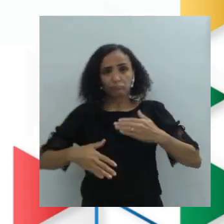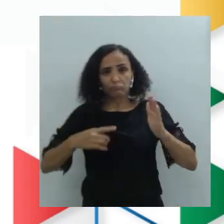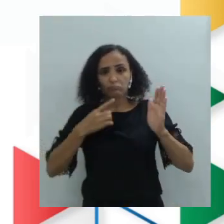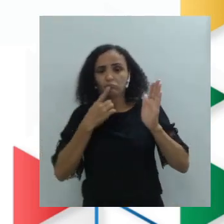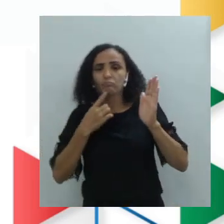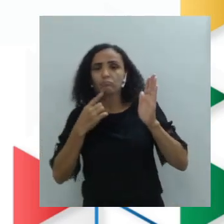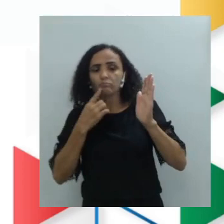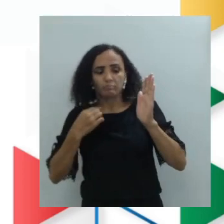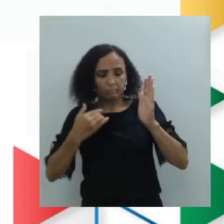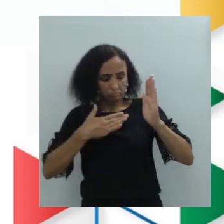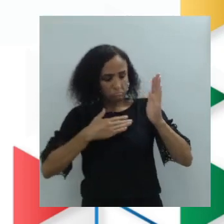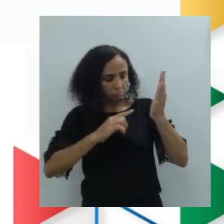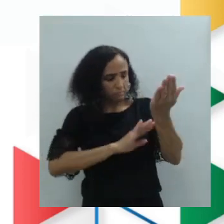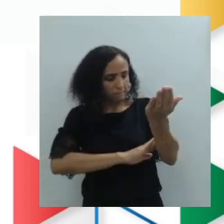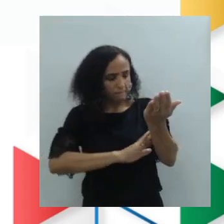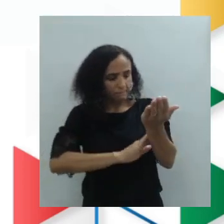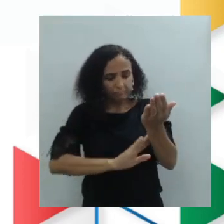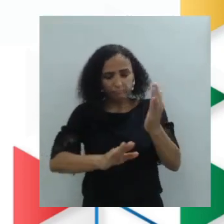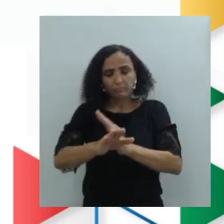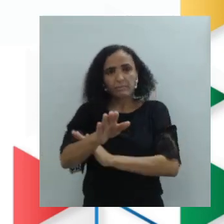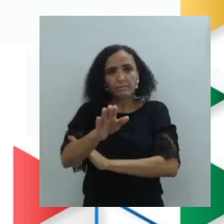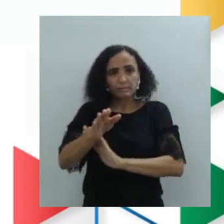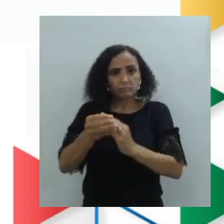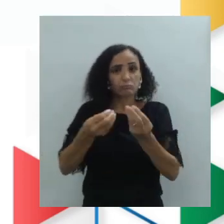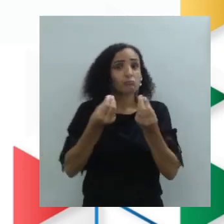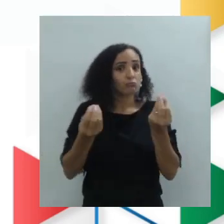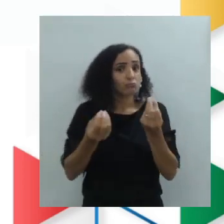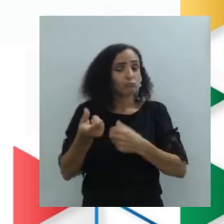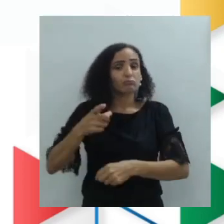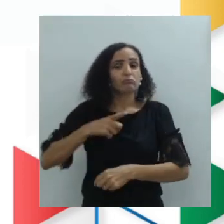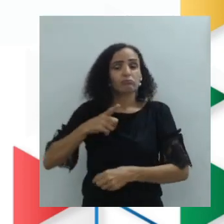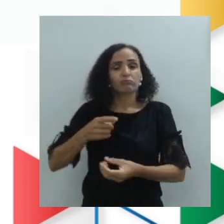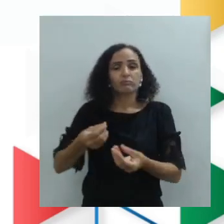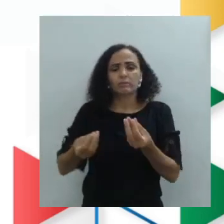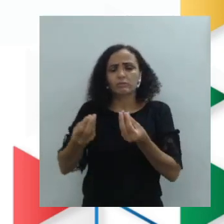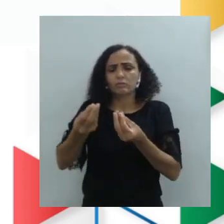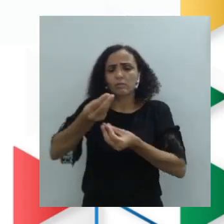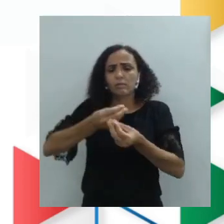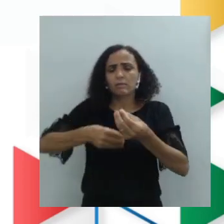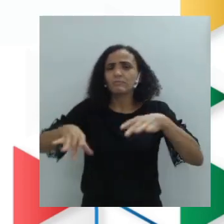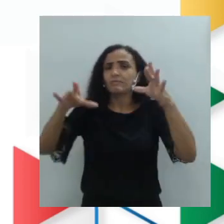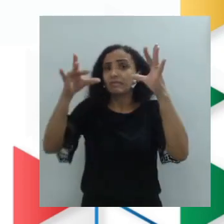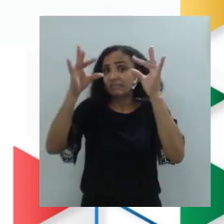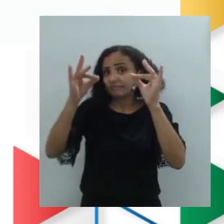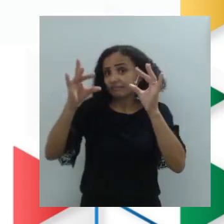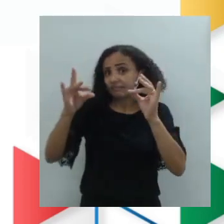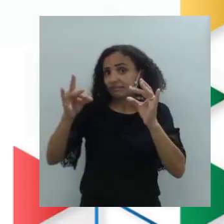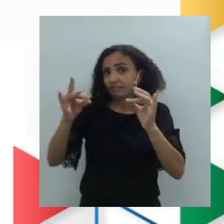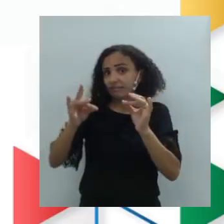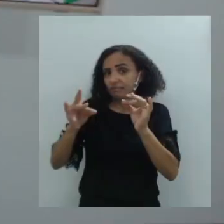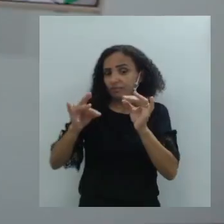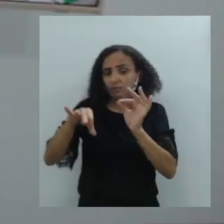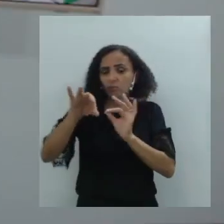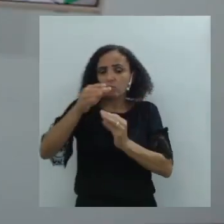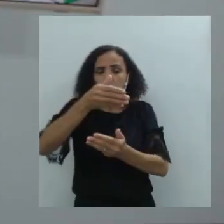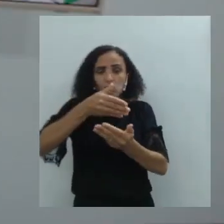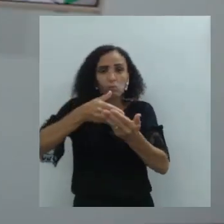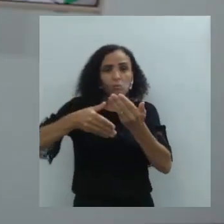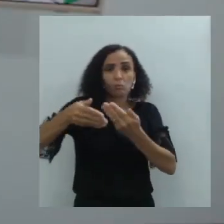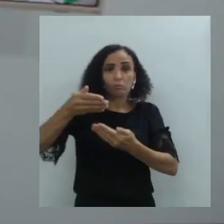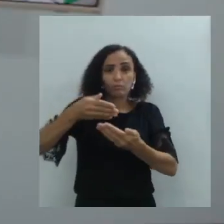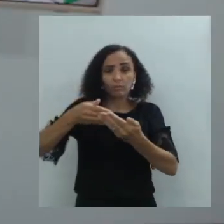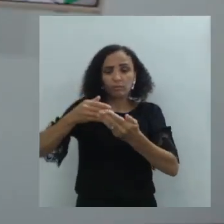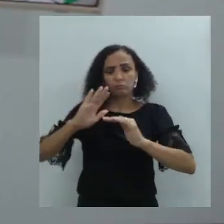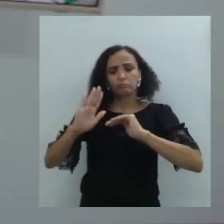Os neurônios fazem parte do tecido nervoso. Então nós temos o complexo sistema nervoso, onde há a transmissão do pensamento. Quando